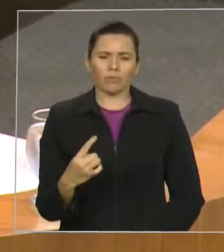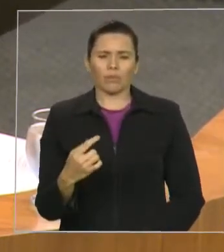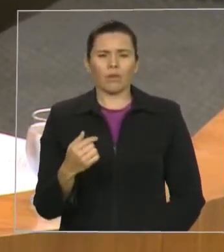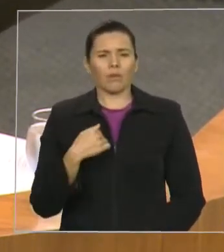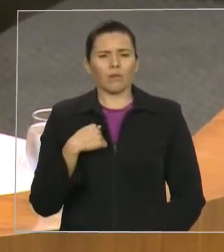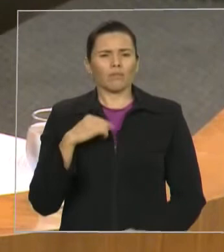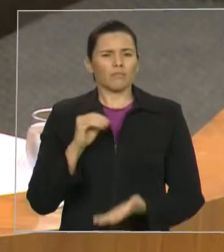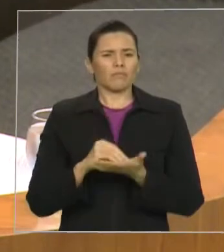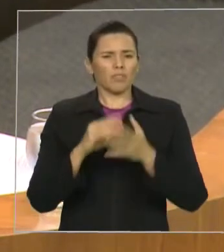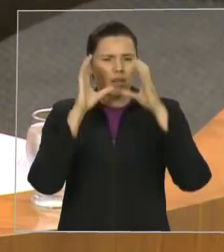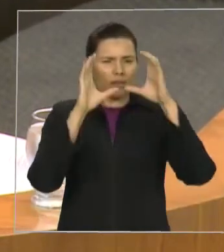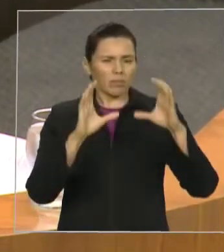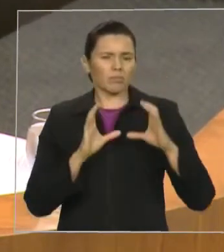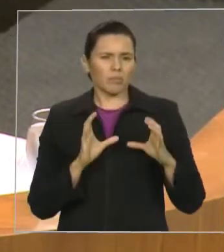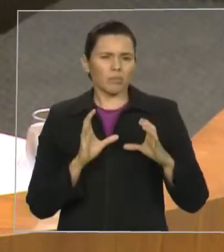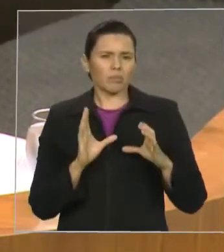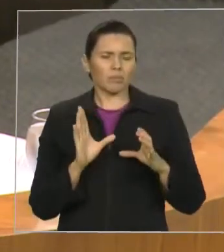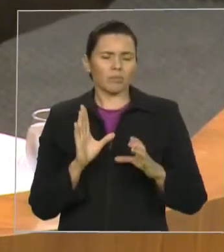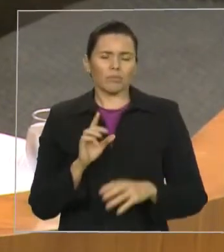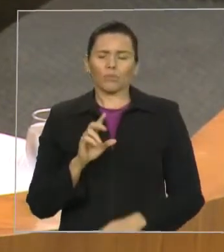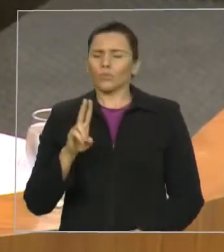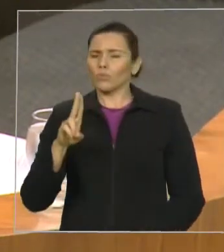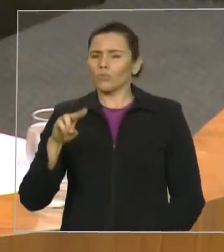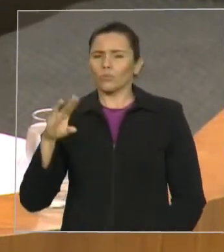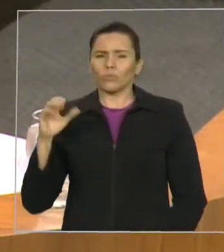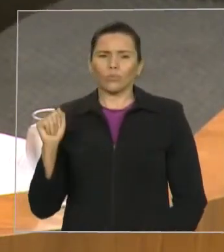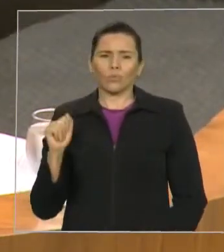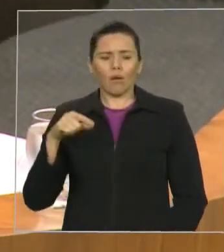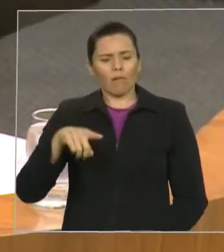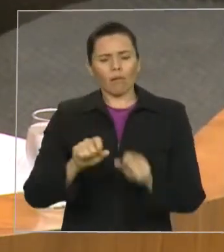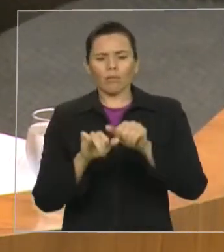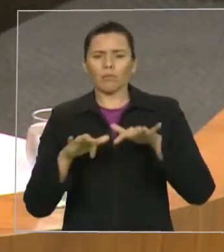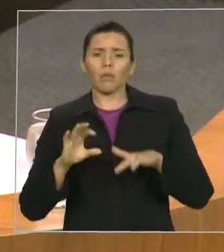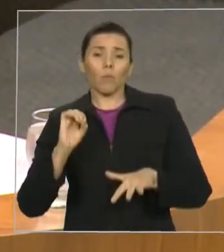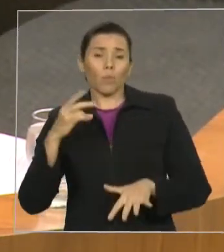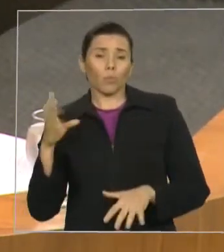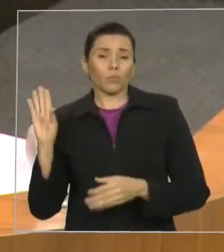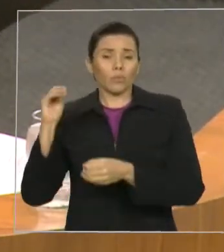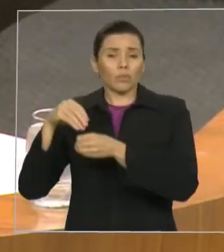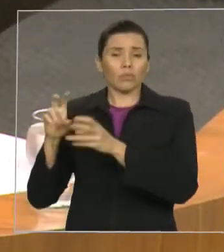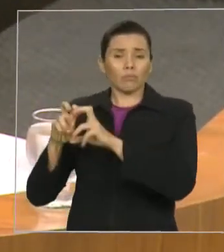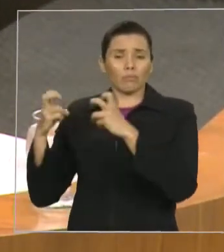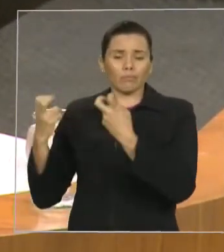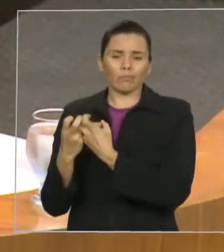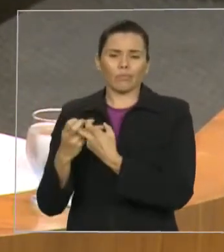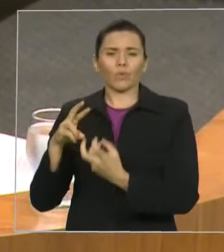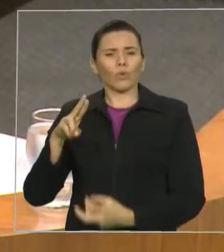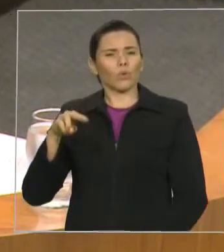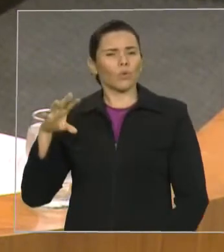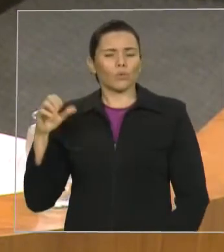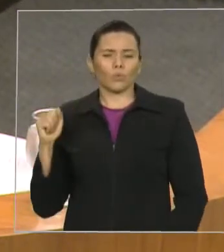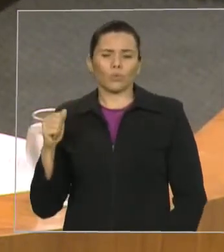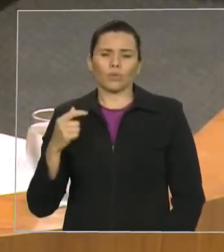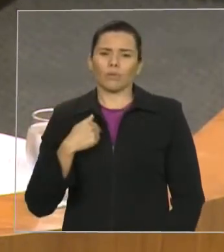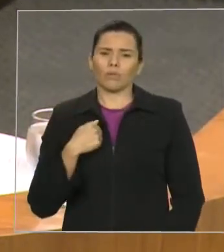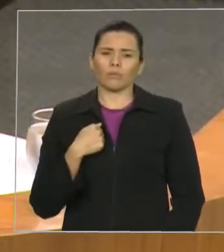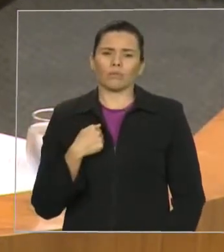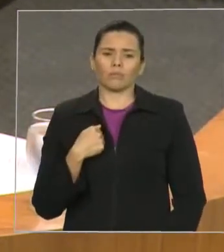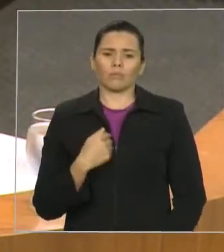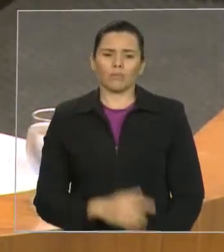seja em comissão, seja em plenário. Nunca, em momento algum. Nunca quis crescer